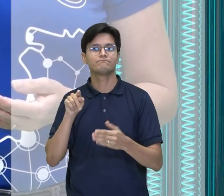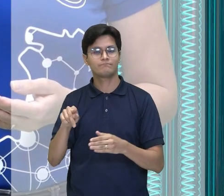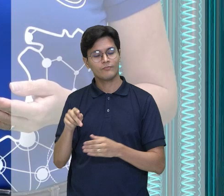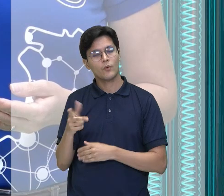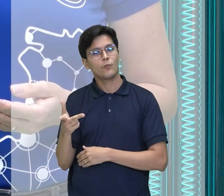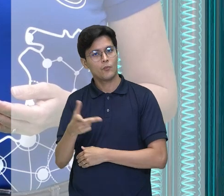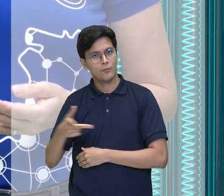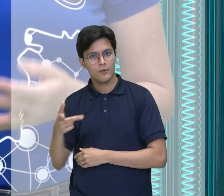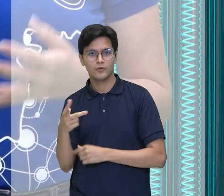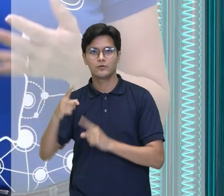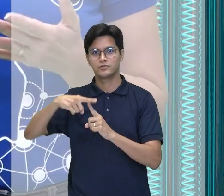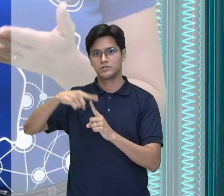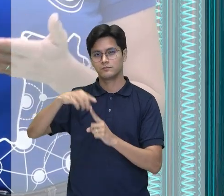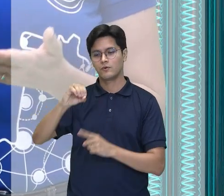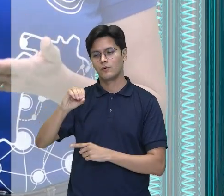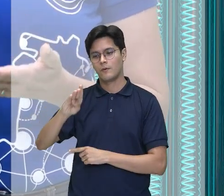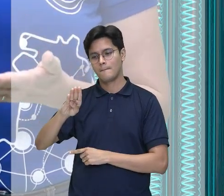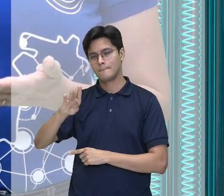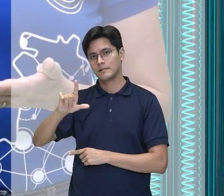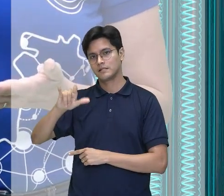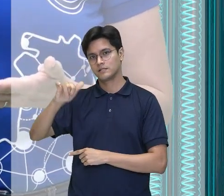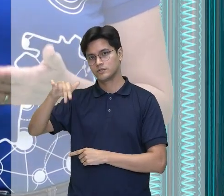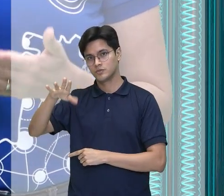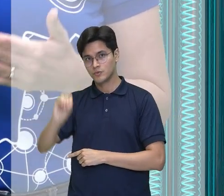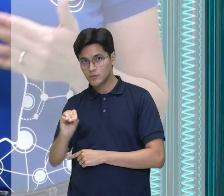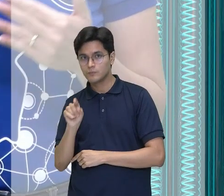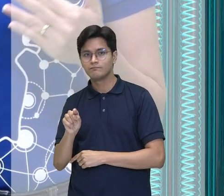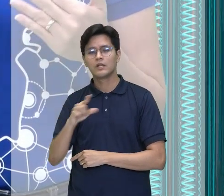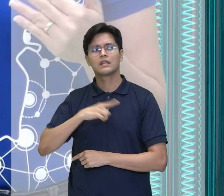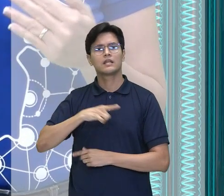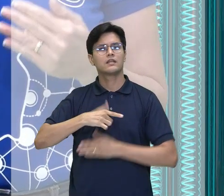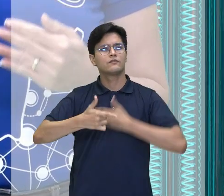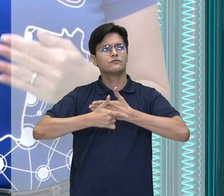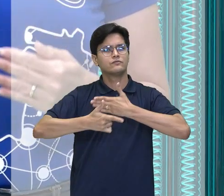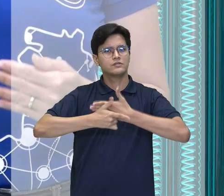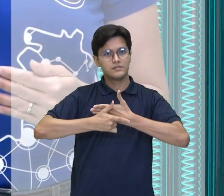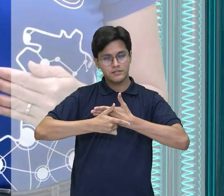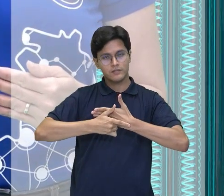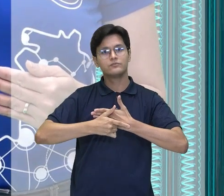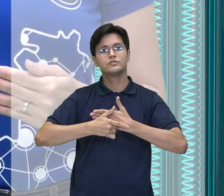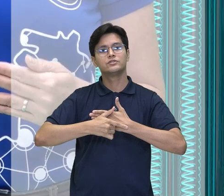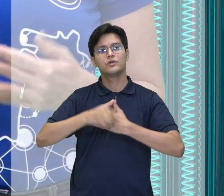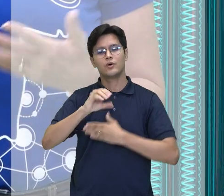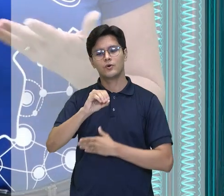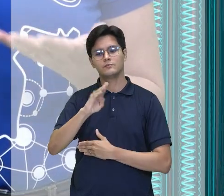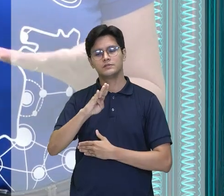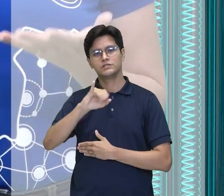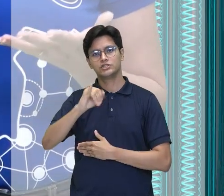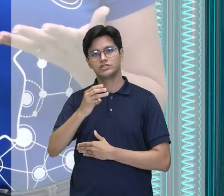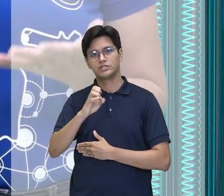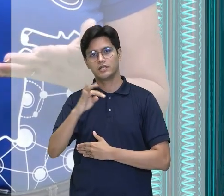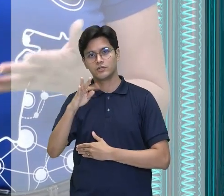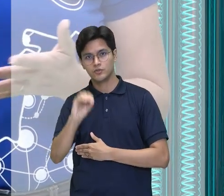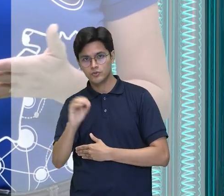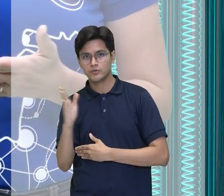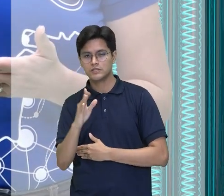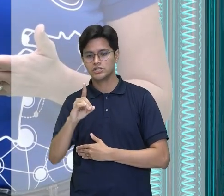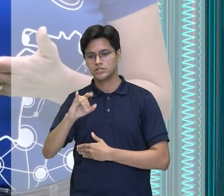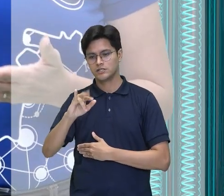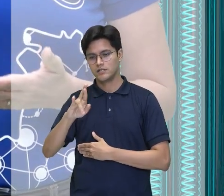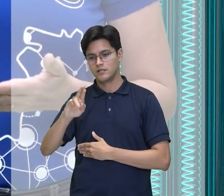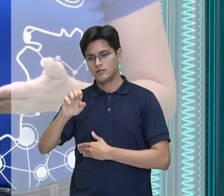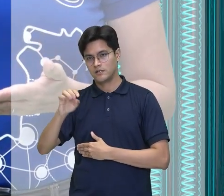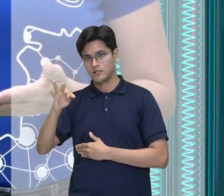de quê? De objeto direto ou indireto. Já que eles não funcionam